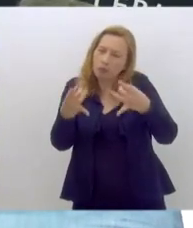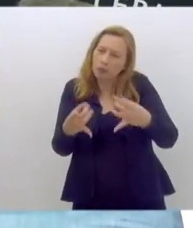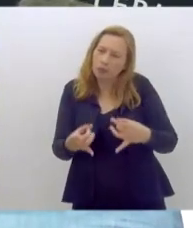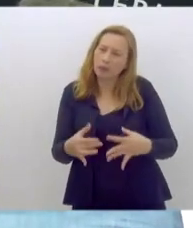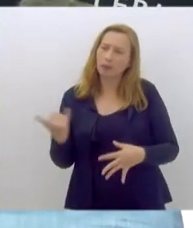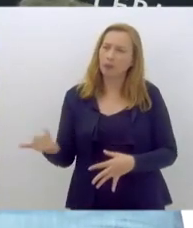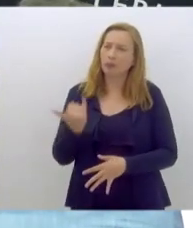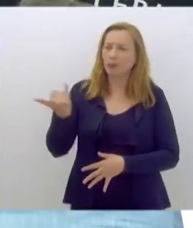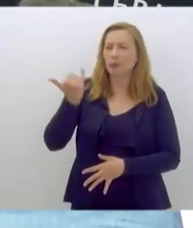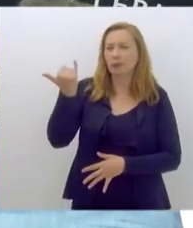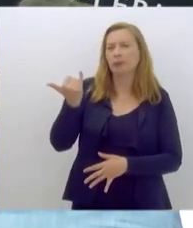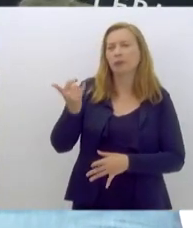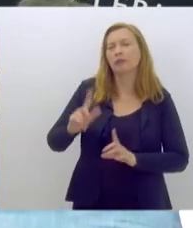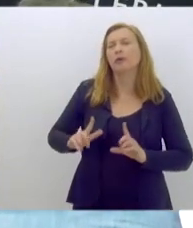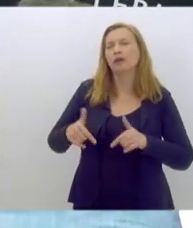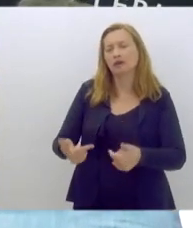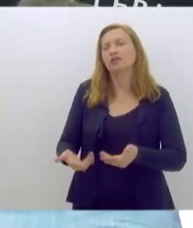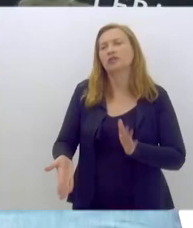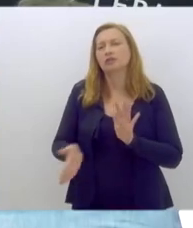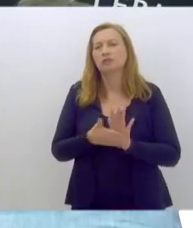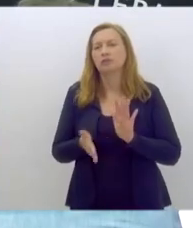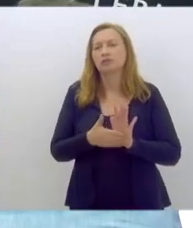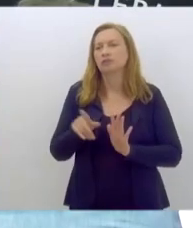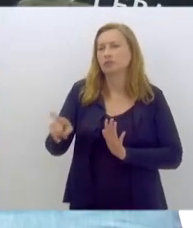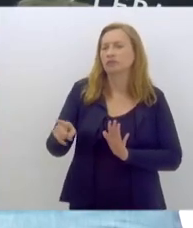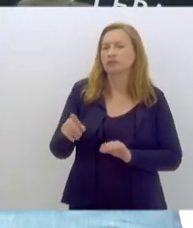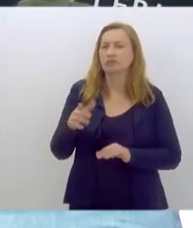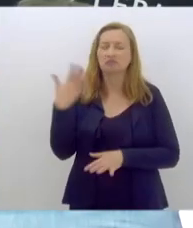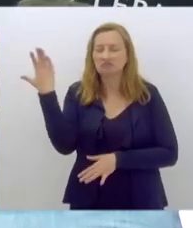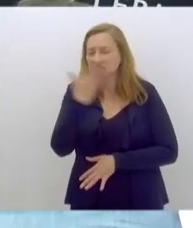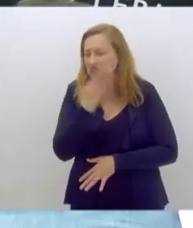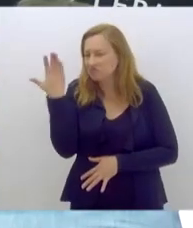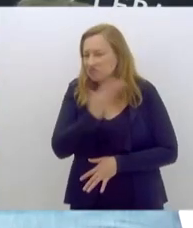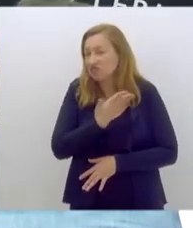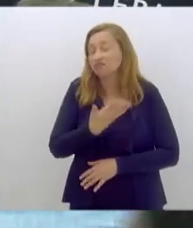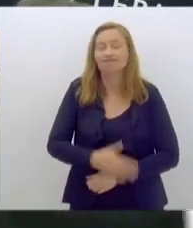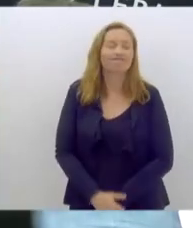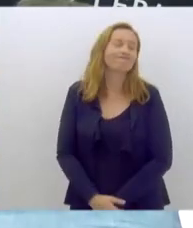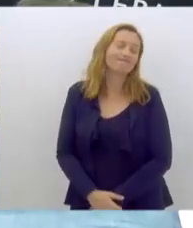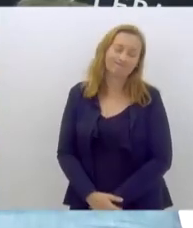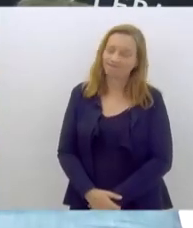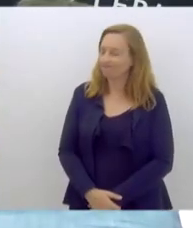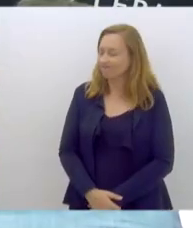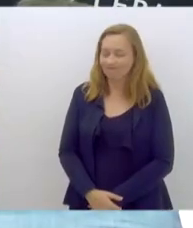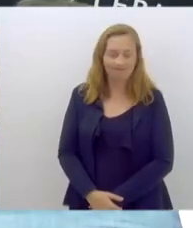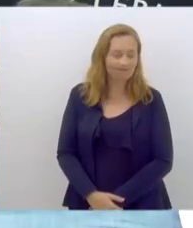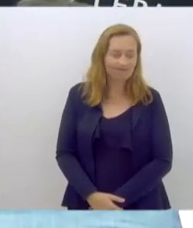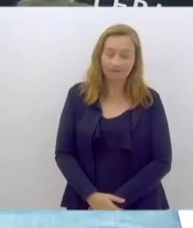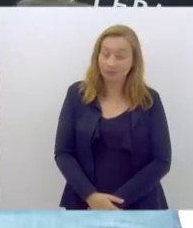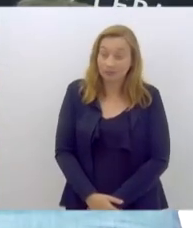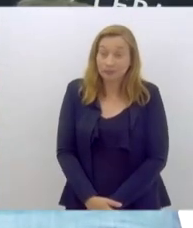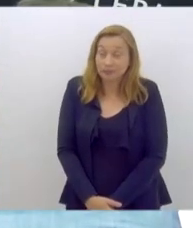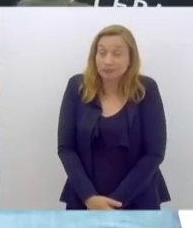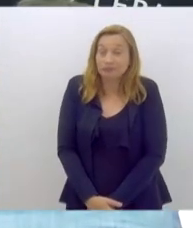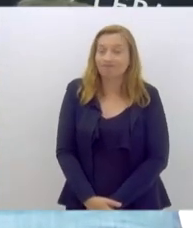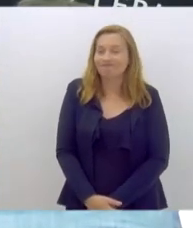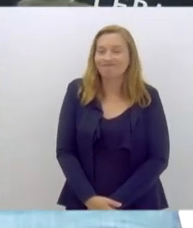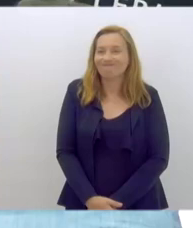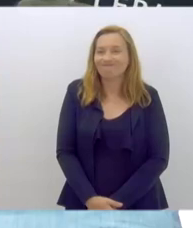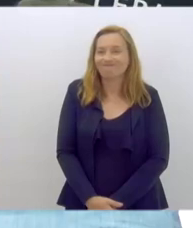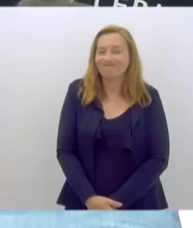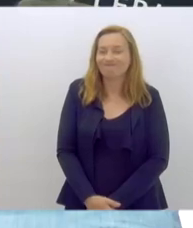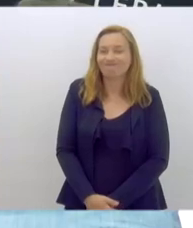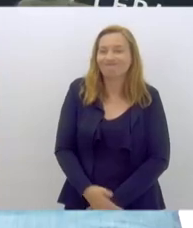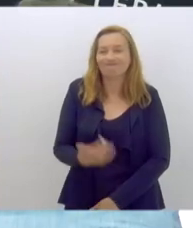para fazer aquilo que tá proporcionar você não vê não não consegue